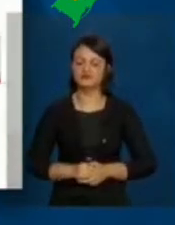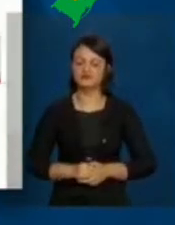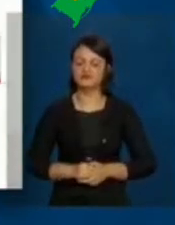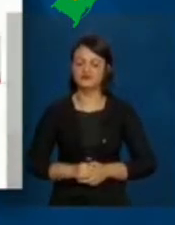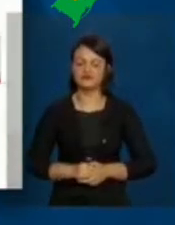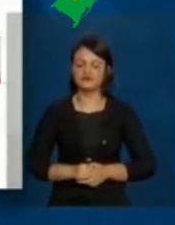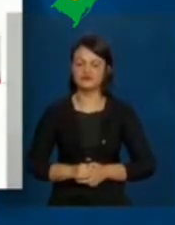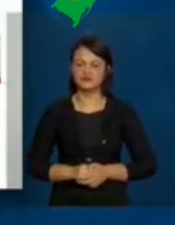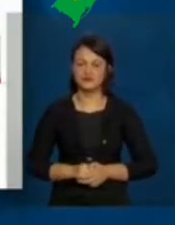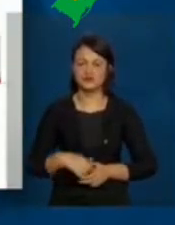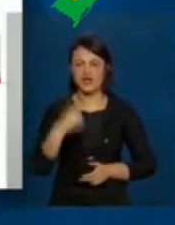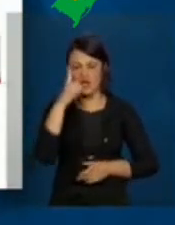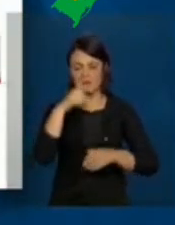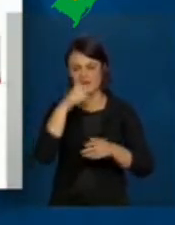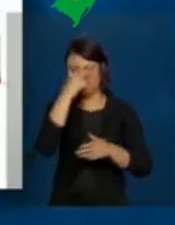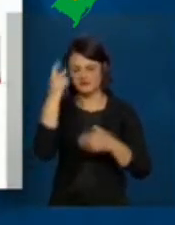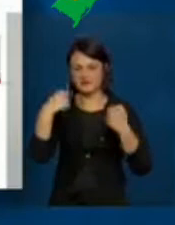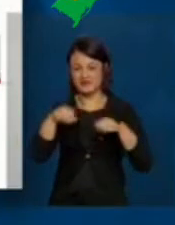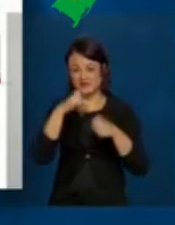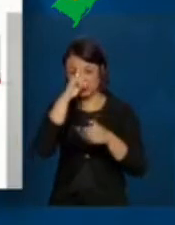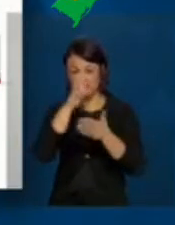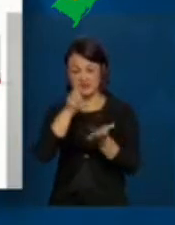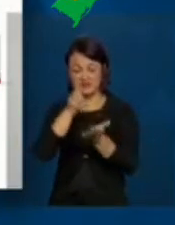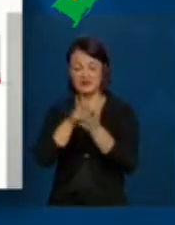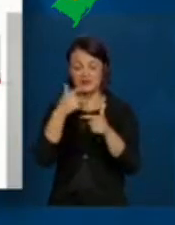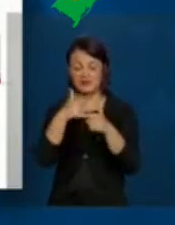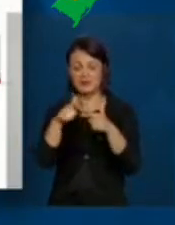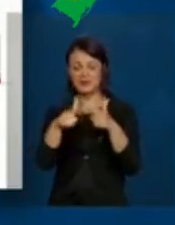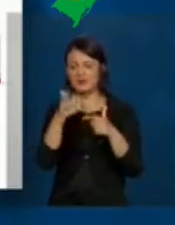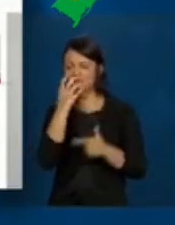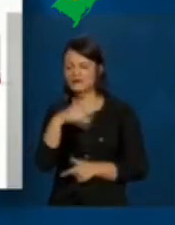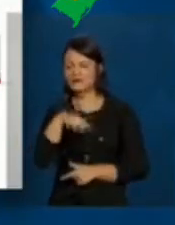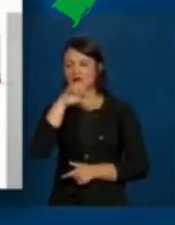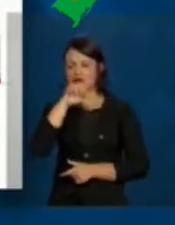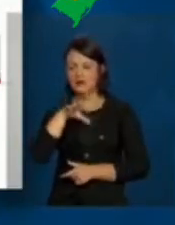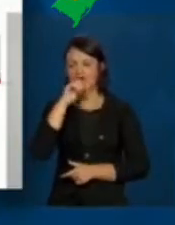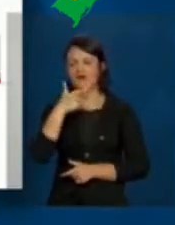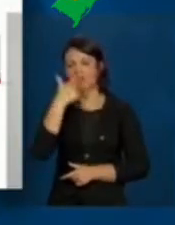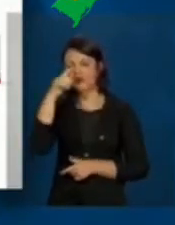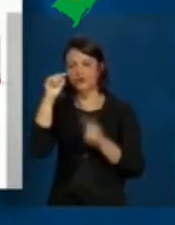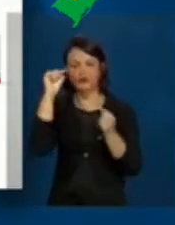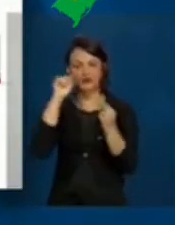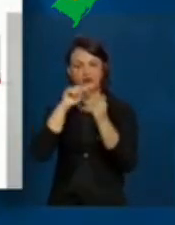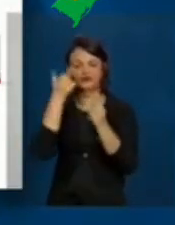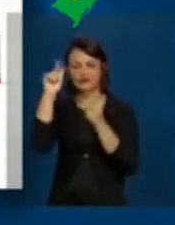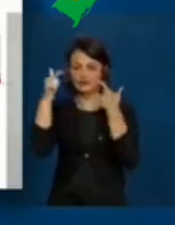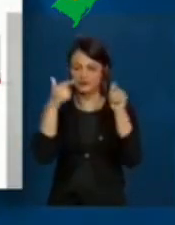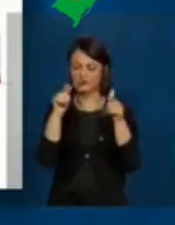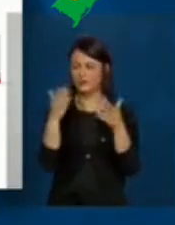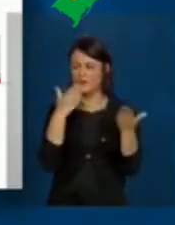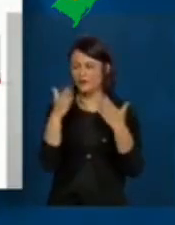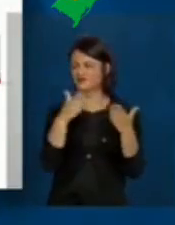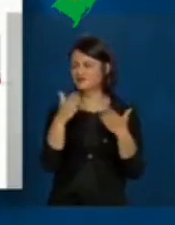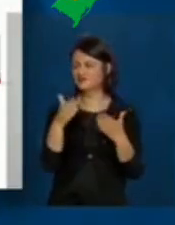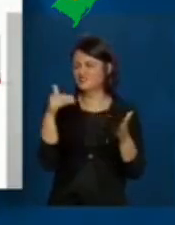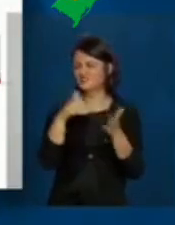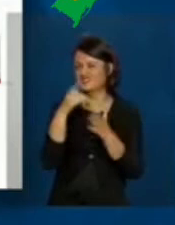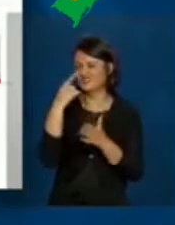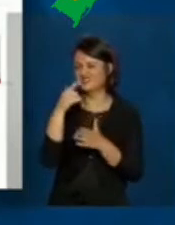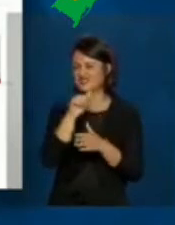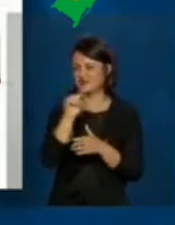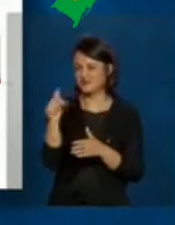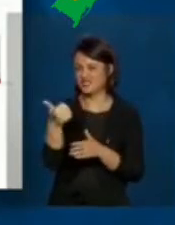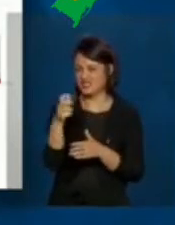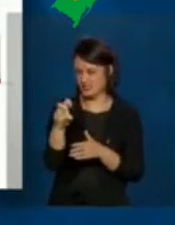E aqui a hospitalização por síndrome respiratória aguda grave até a semana 15, né?